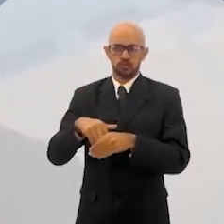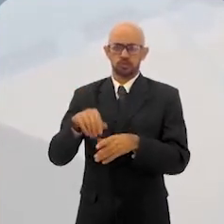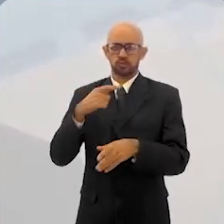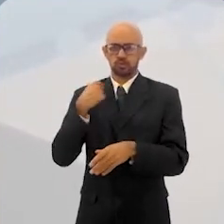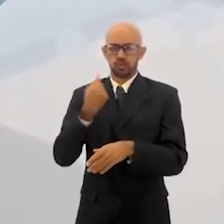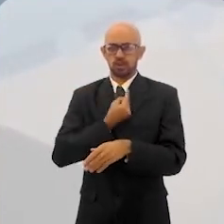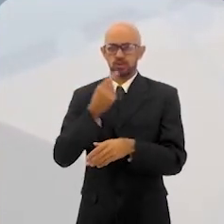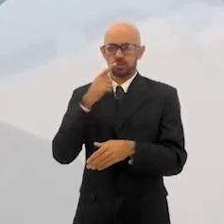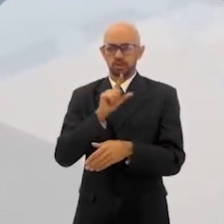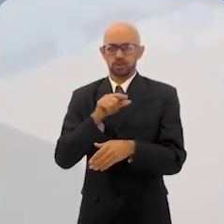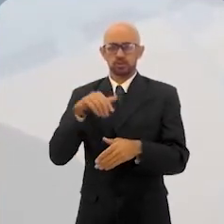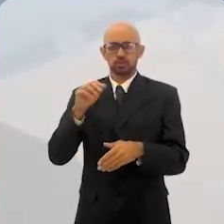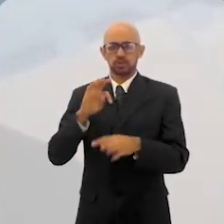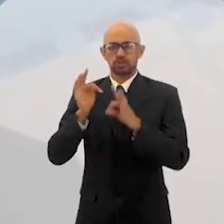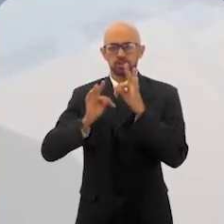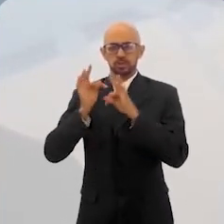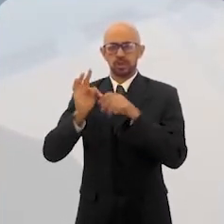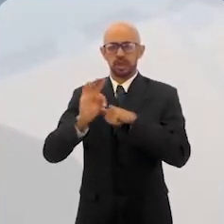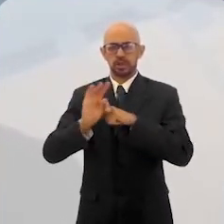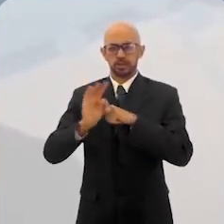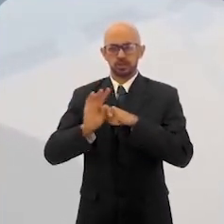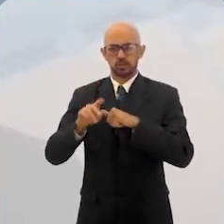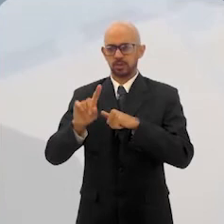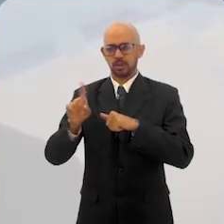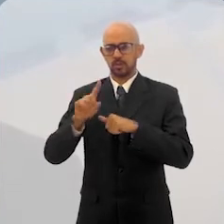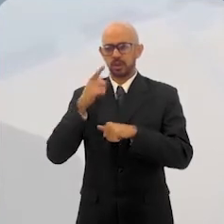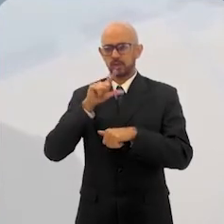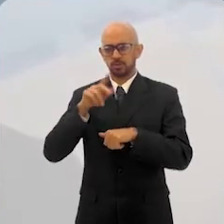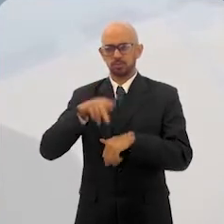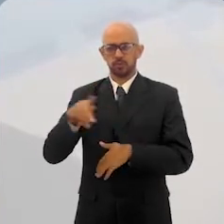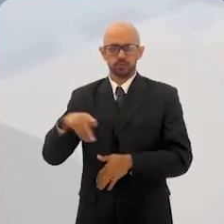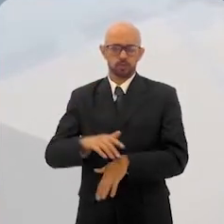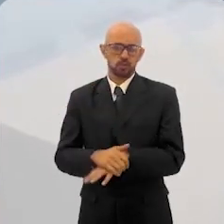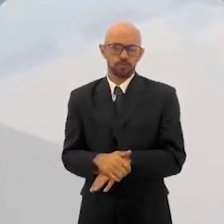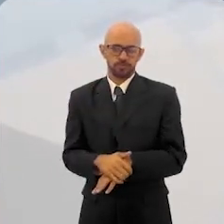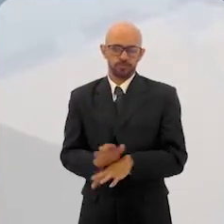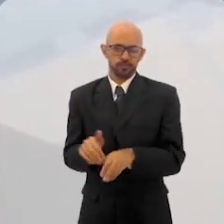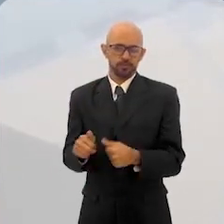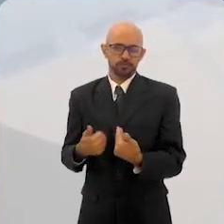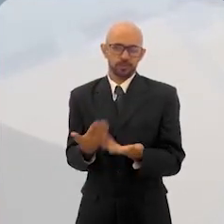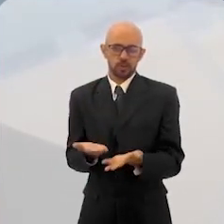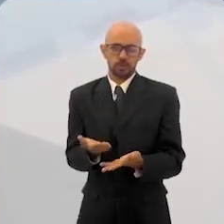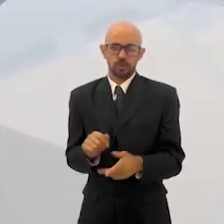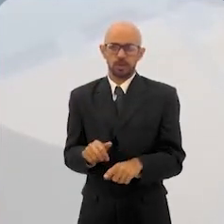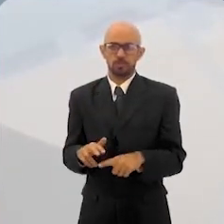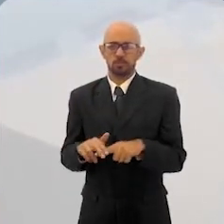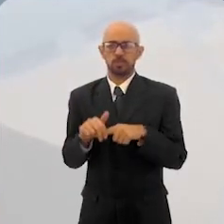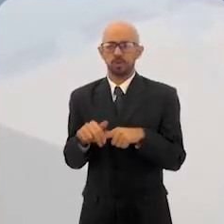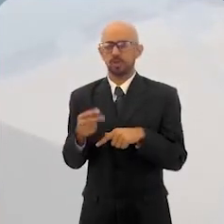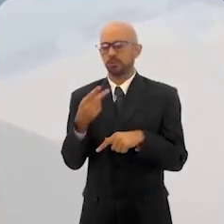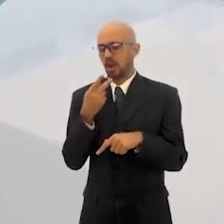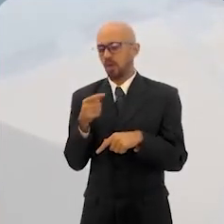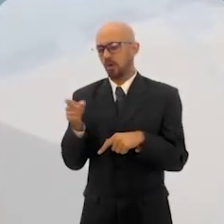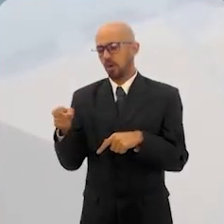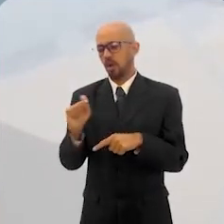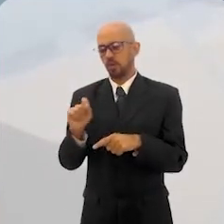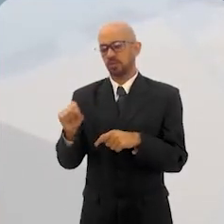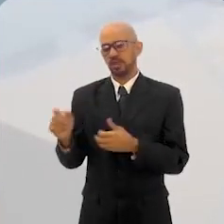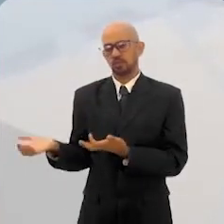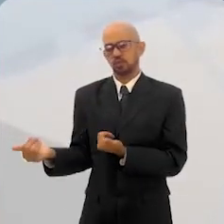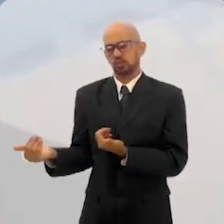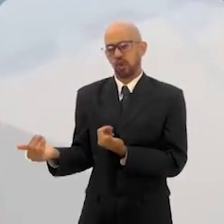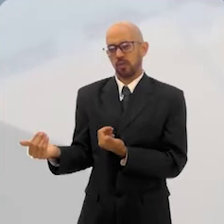em técnico, ganhou em estudante e não ganhou em professor, né? E uma das alegações era porque, ah, você é muito jovem para ser